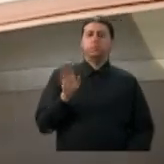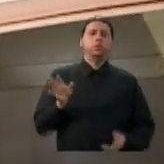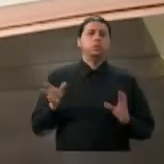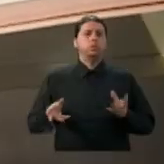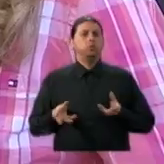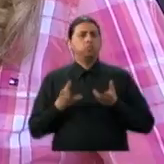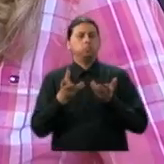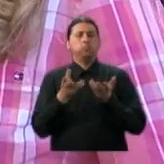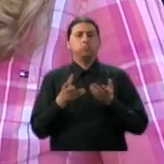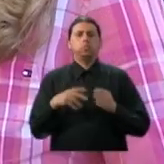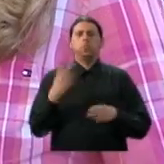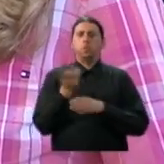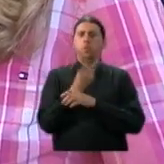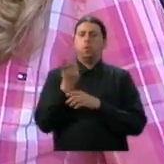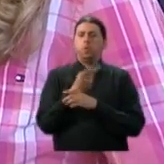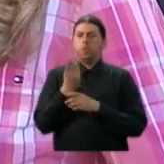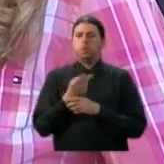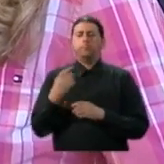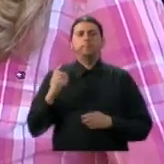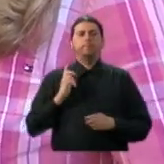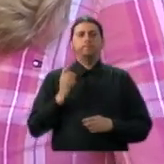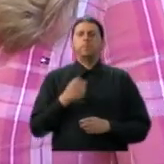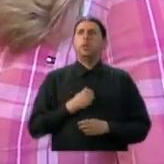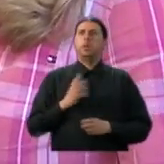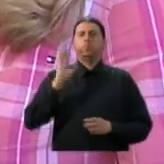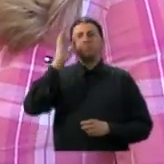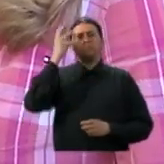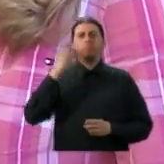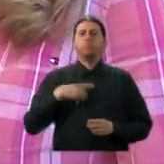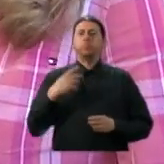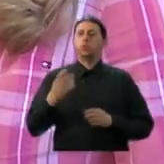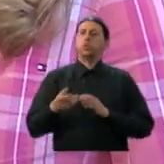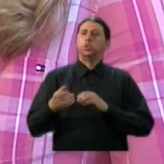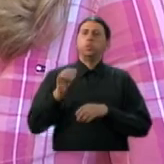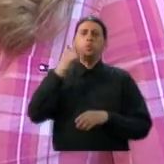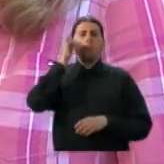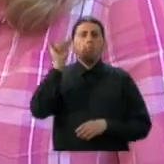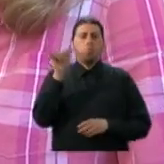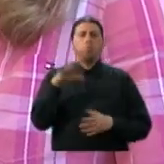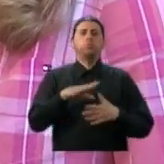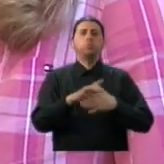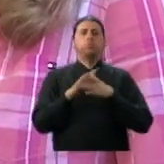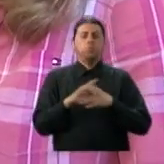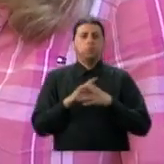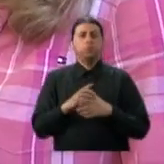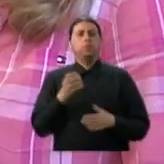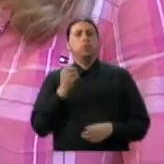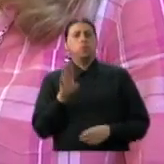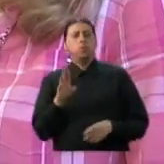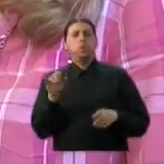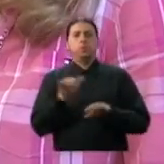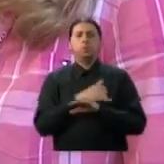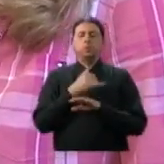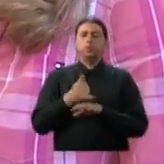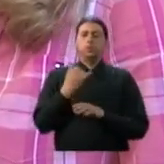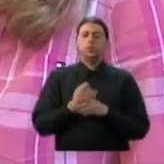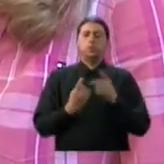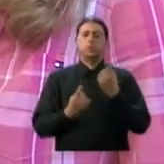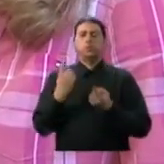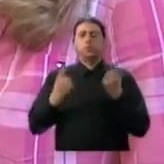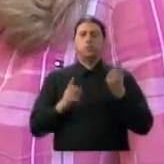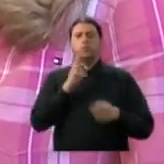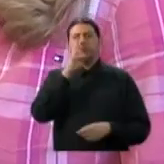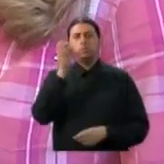essa iniciativa, né, de procurar se proteger antes mesmo do risco, né, de adoecer ou da ocorrência de um